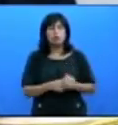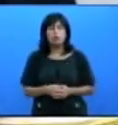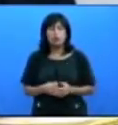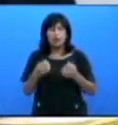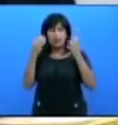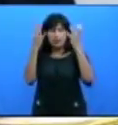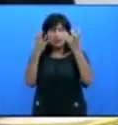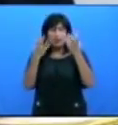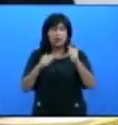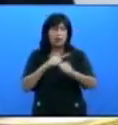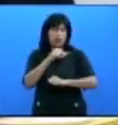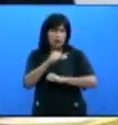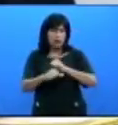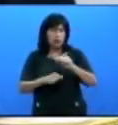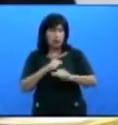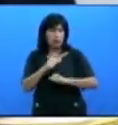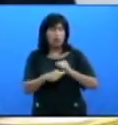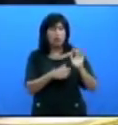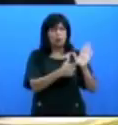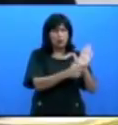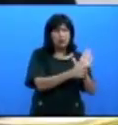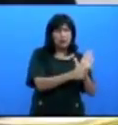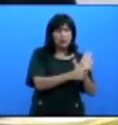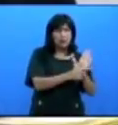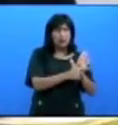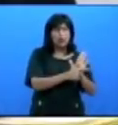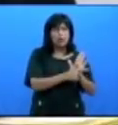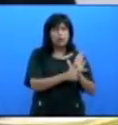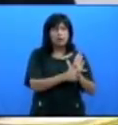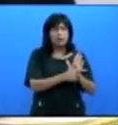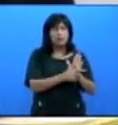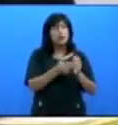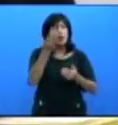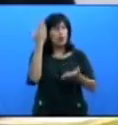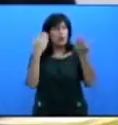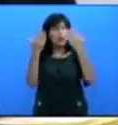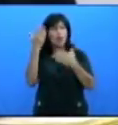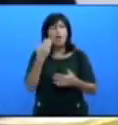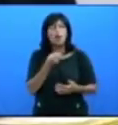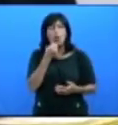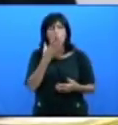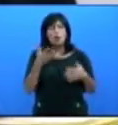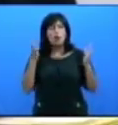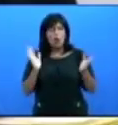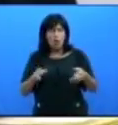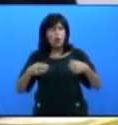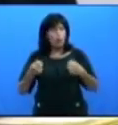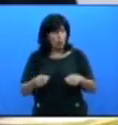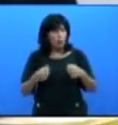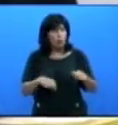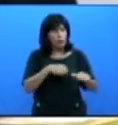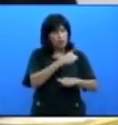leis municipais 7.200, de 24 de novembro de 2007 e